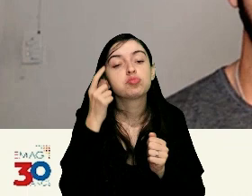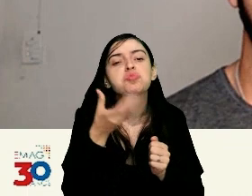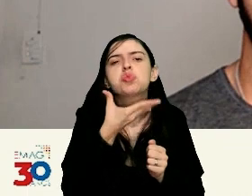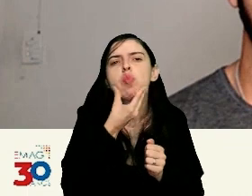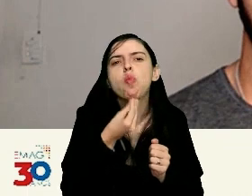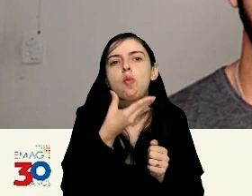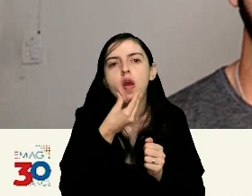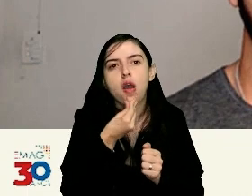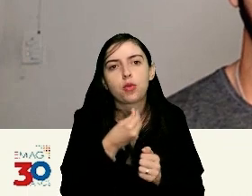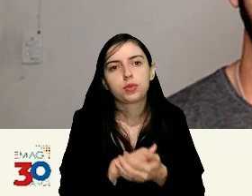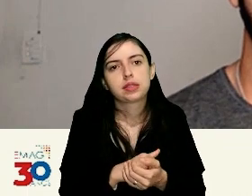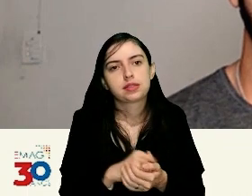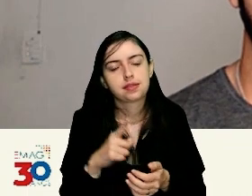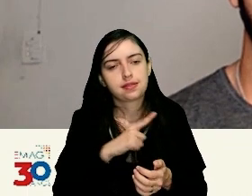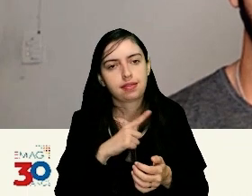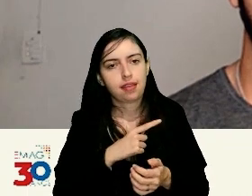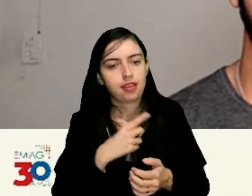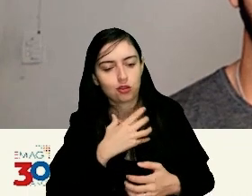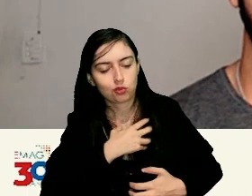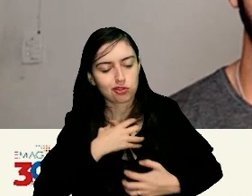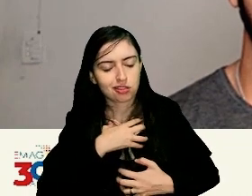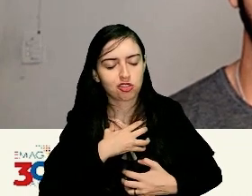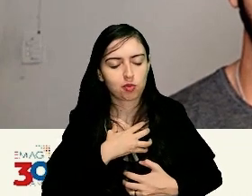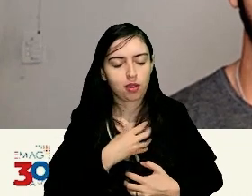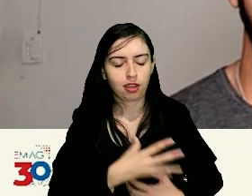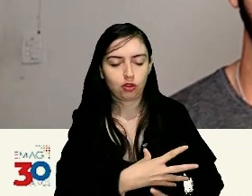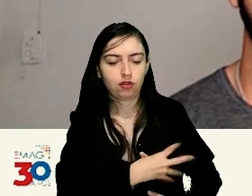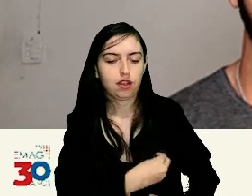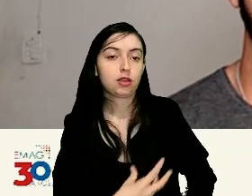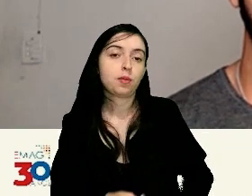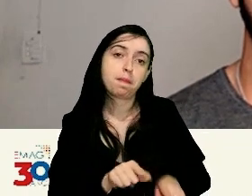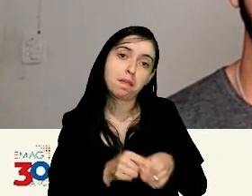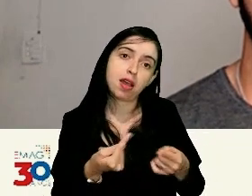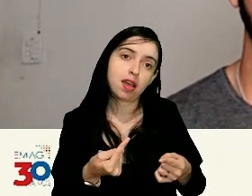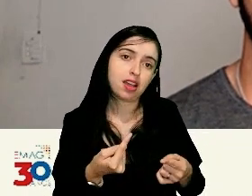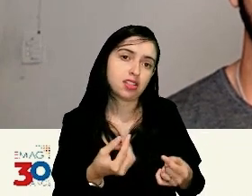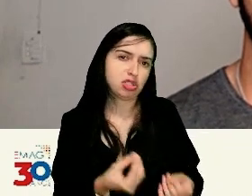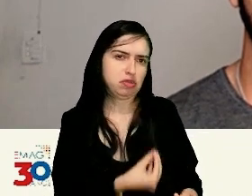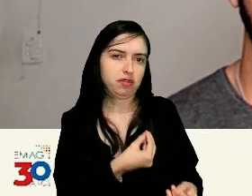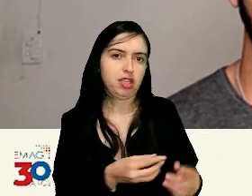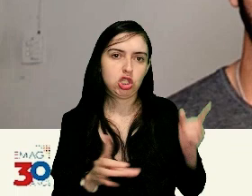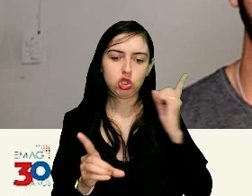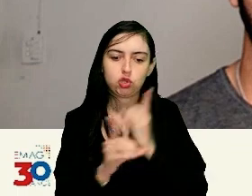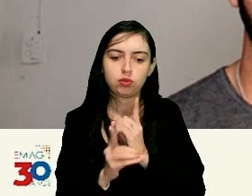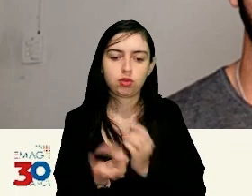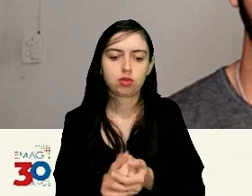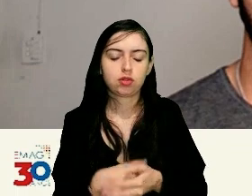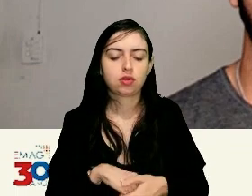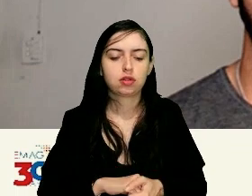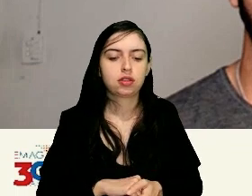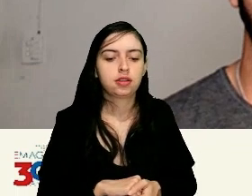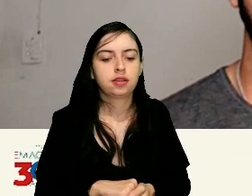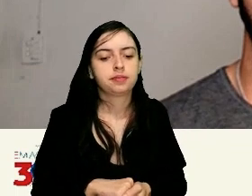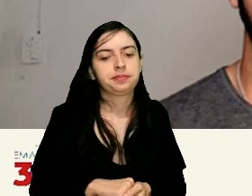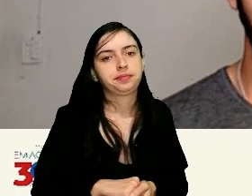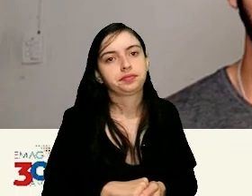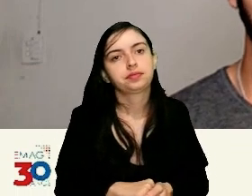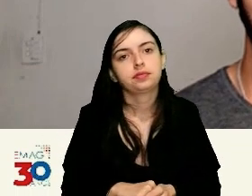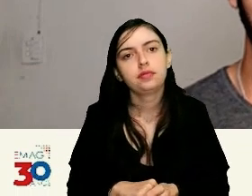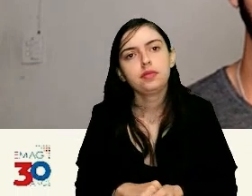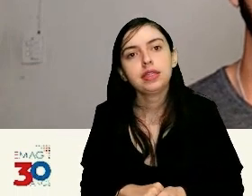o afeto ali pelos filhos, mas não têm uma postura ativa, vamos cair aí no clichê, se eles são